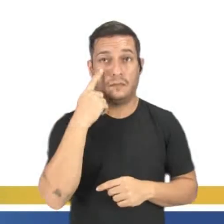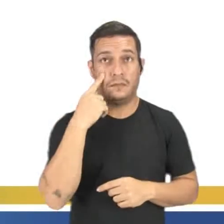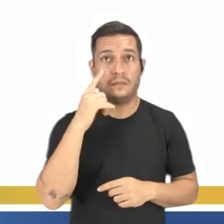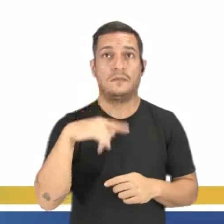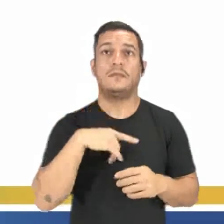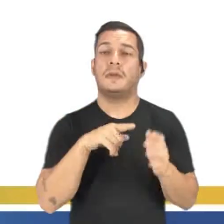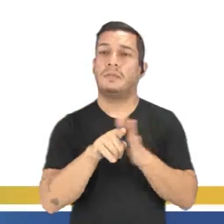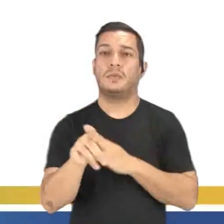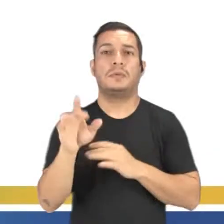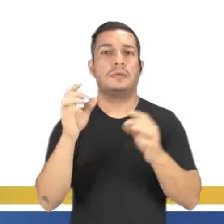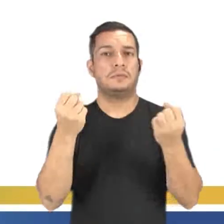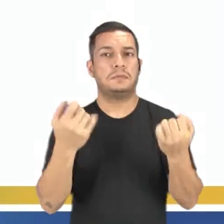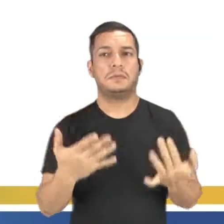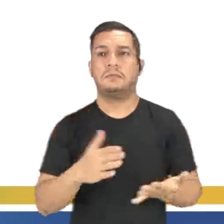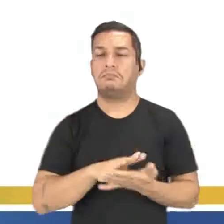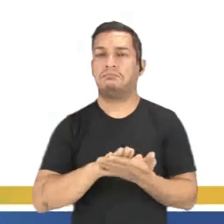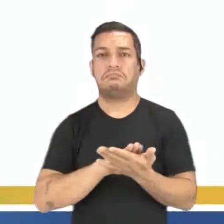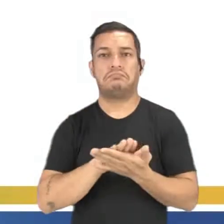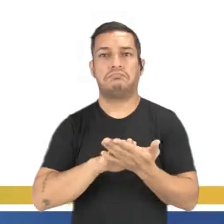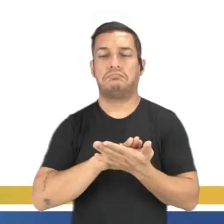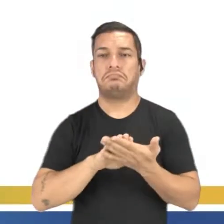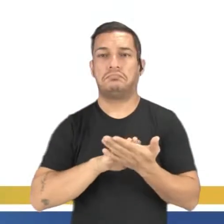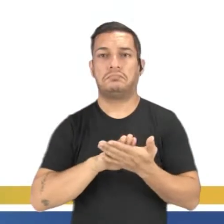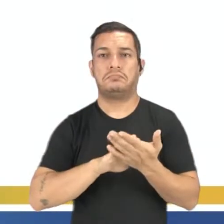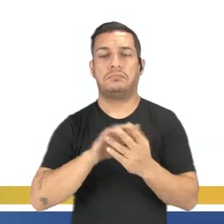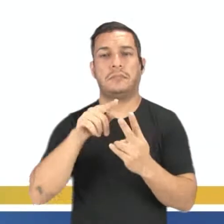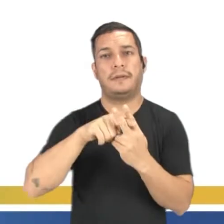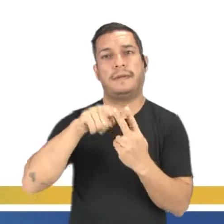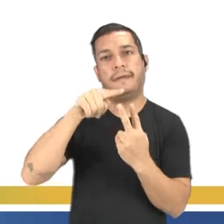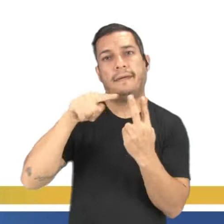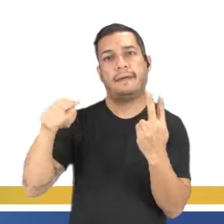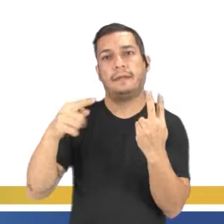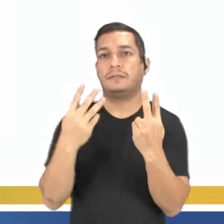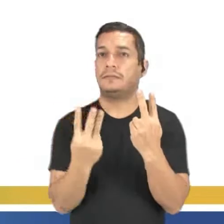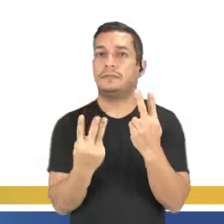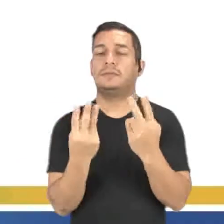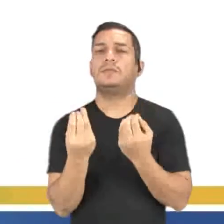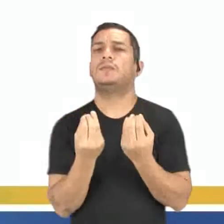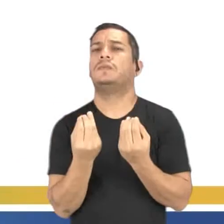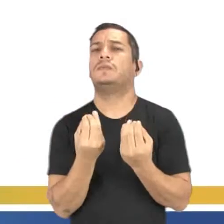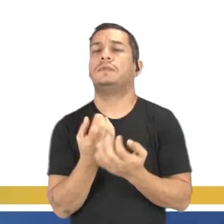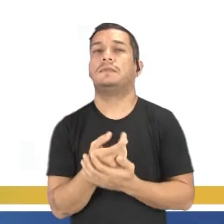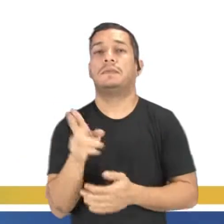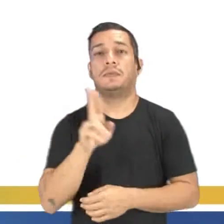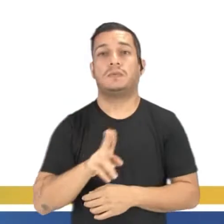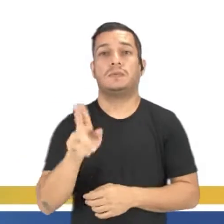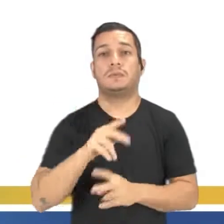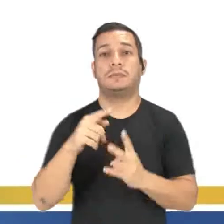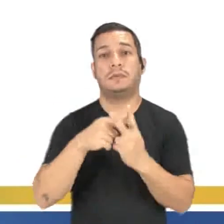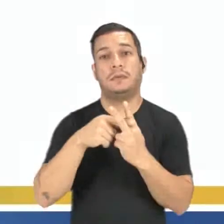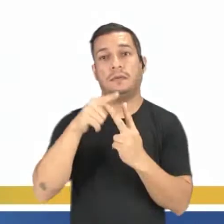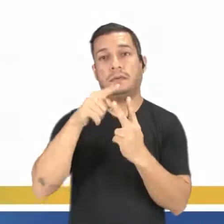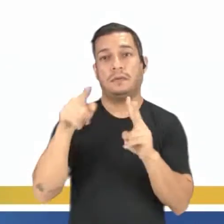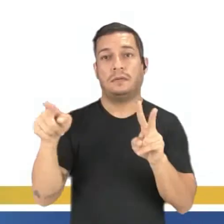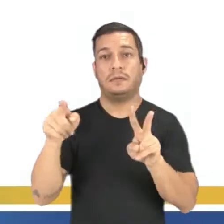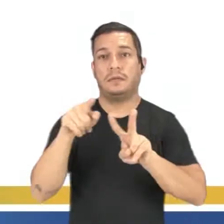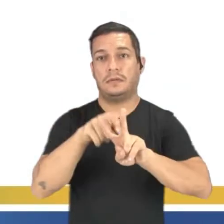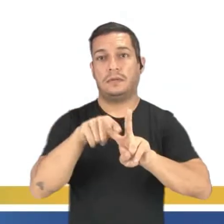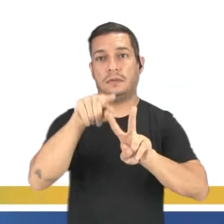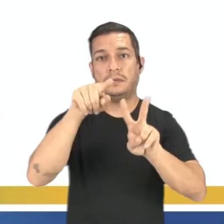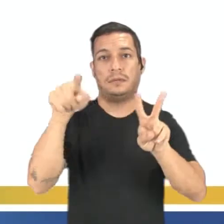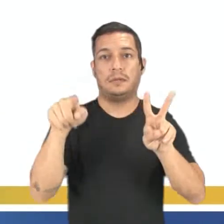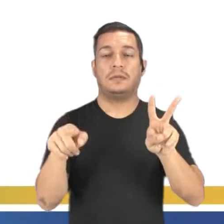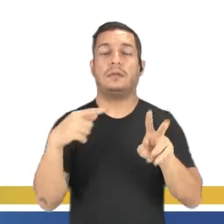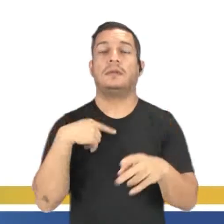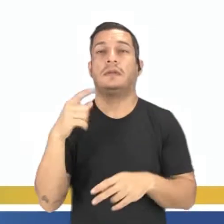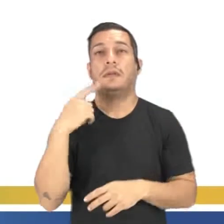não especificou nada a respeito da raiz de 3. Como assim? Para utilizarmos aquela relação, era